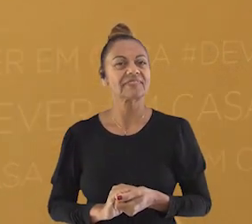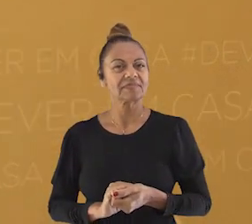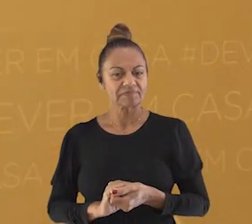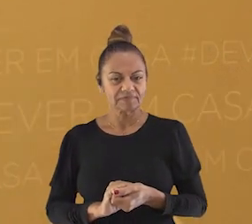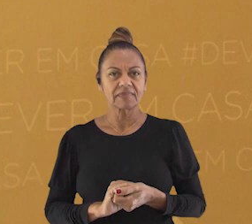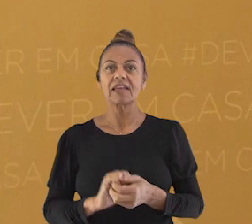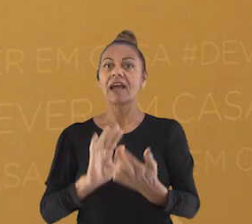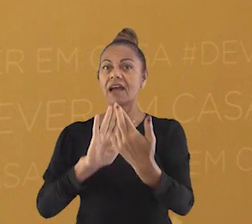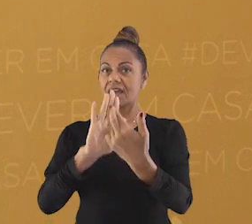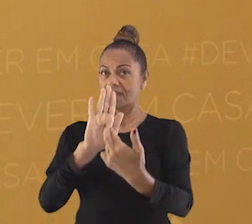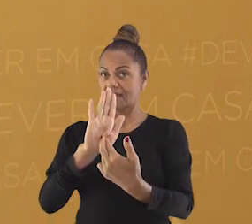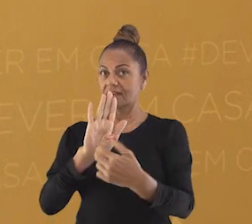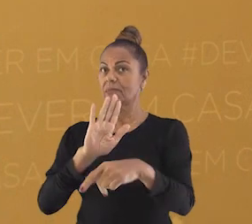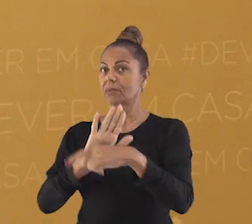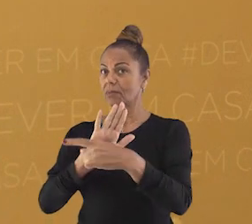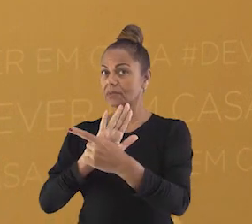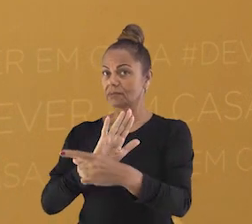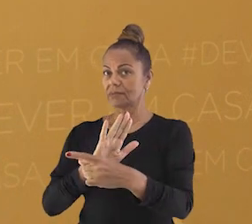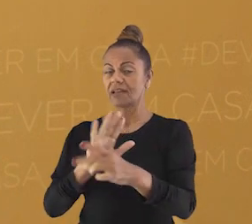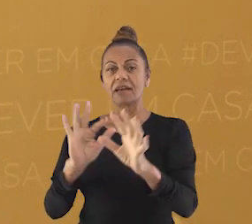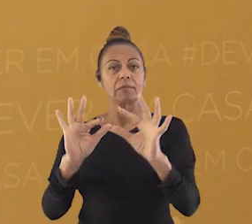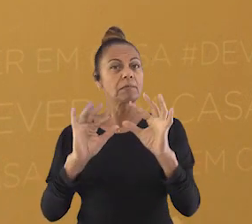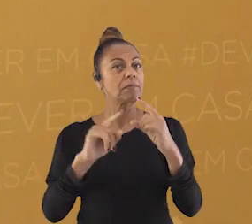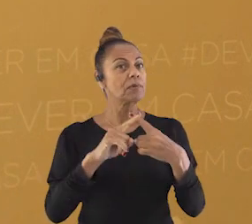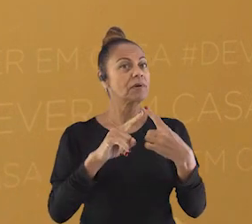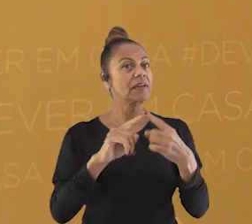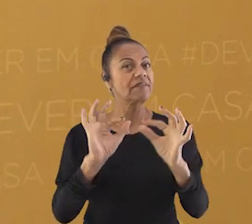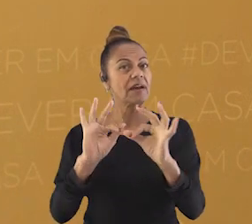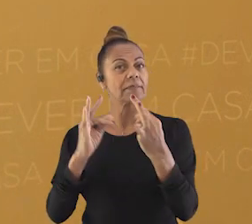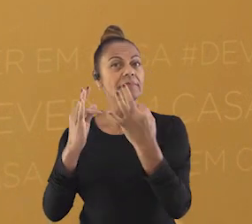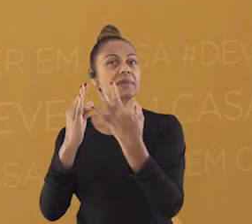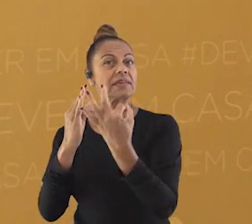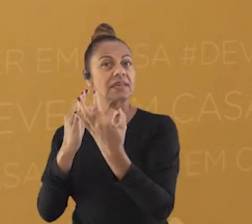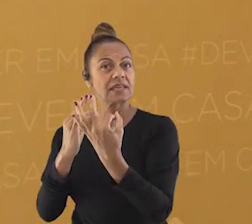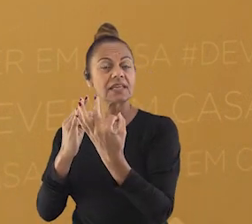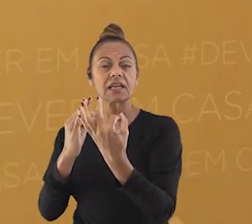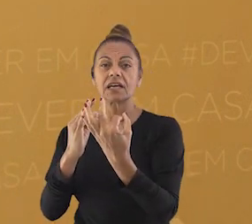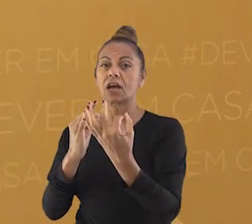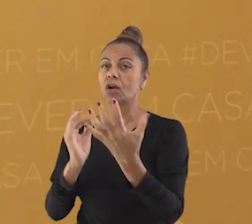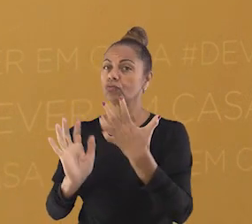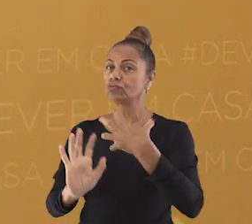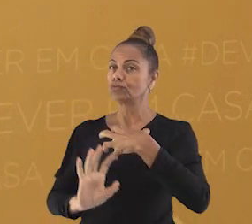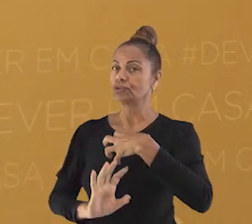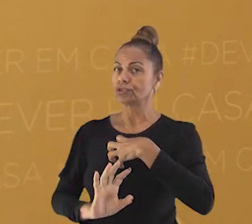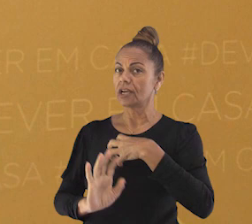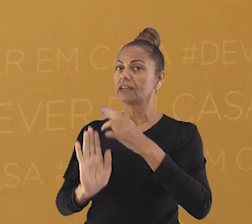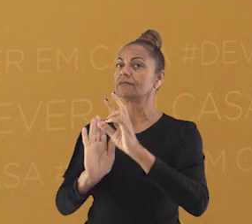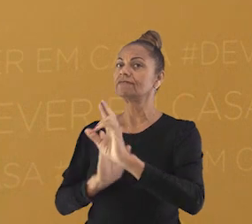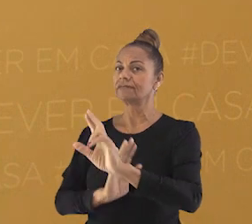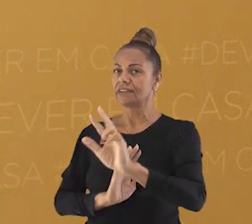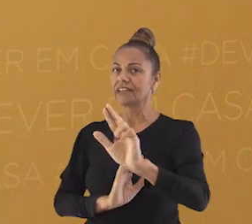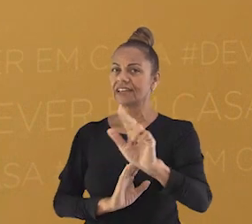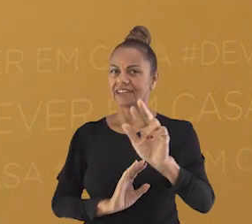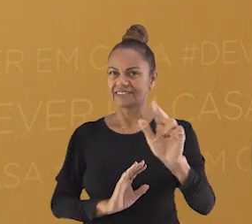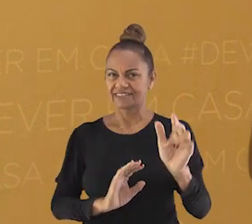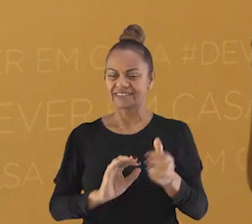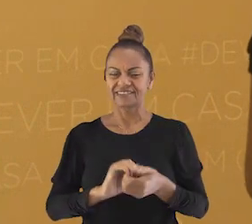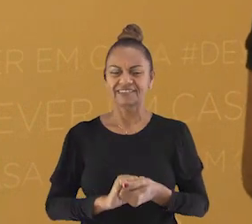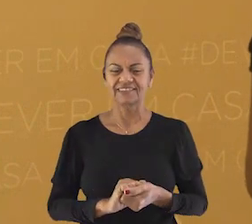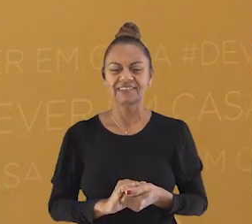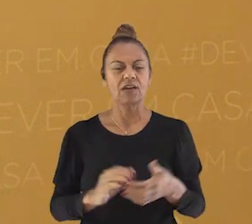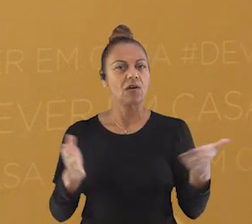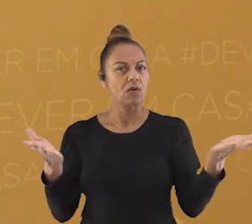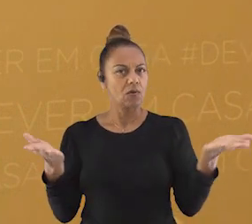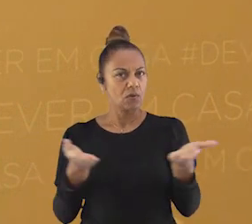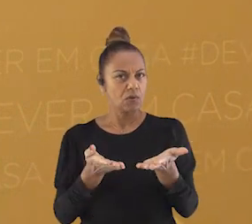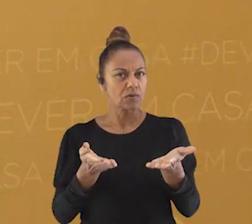pessoas? Cada casa tem as suas regras, pois cada família é de um jeito. Por isso, hoje, com a ajuda